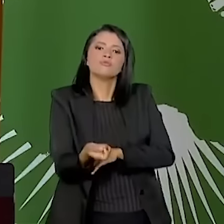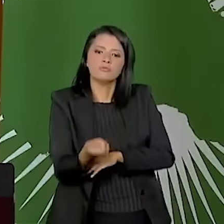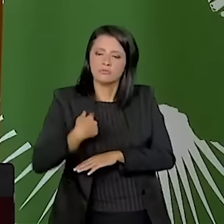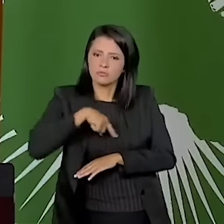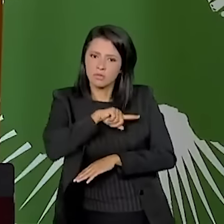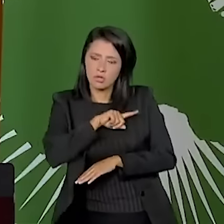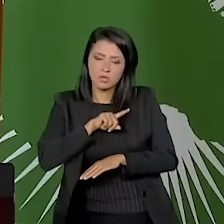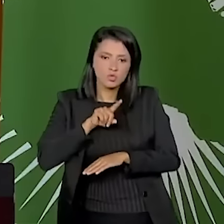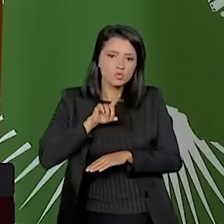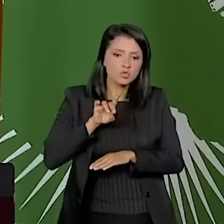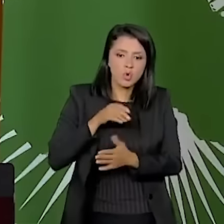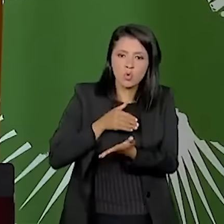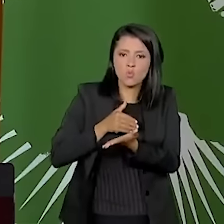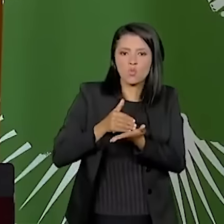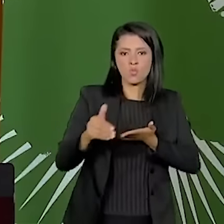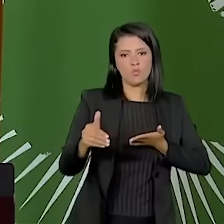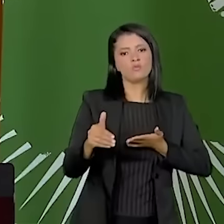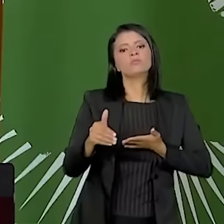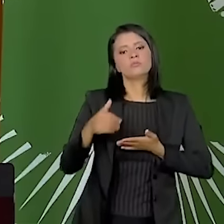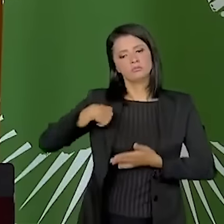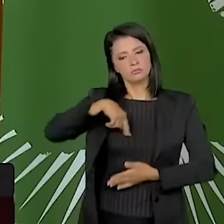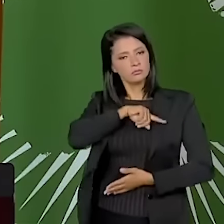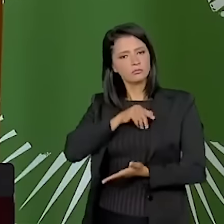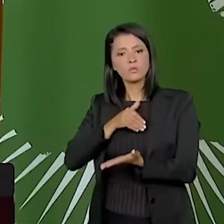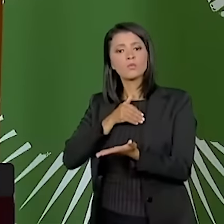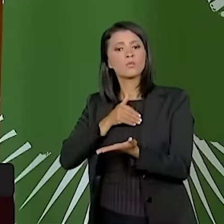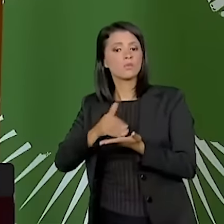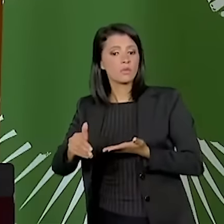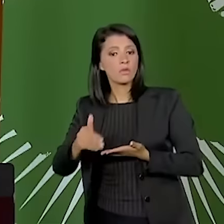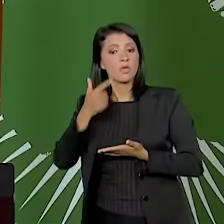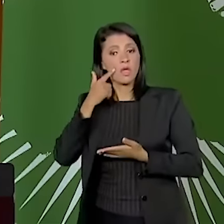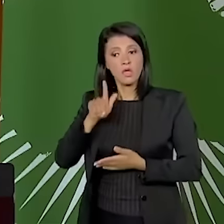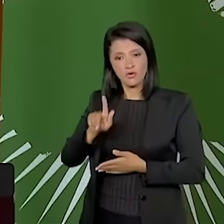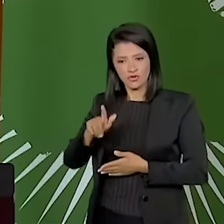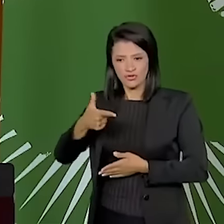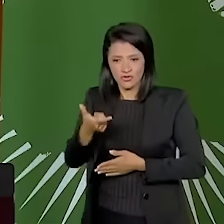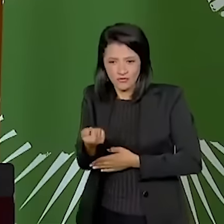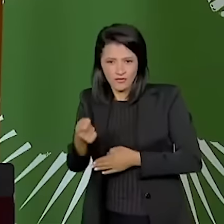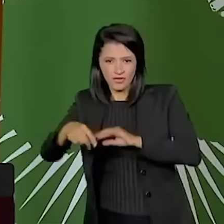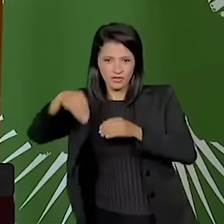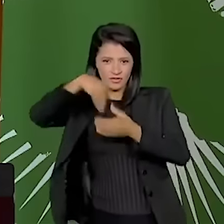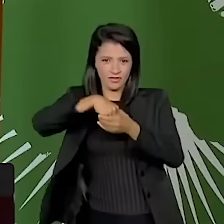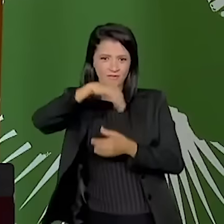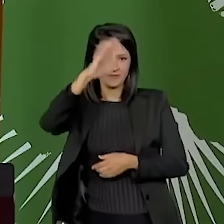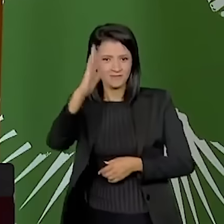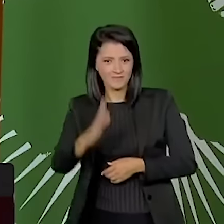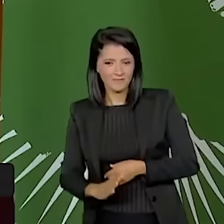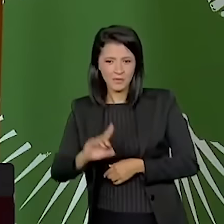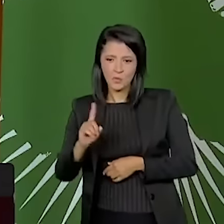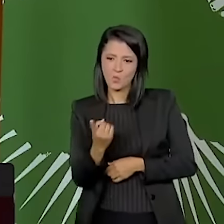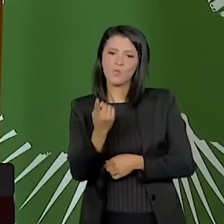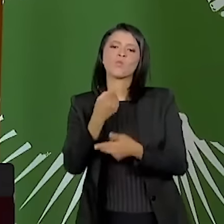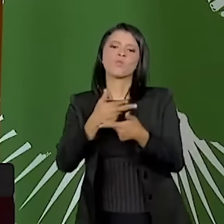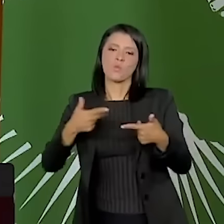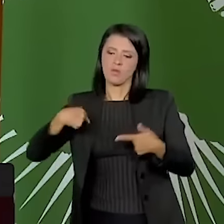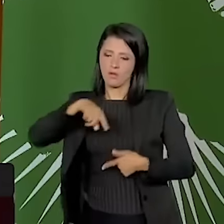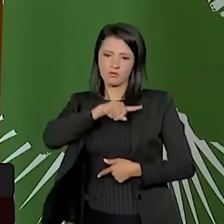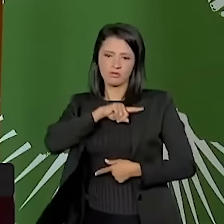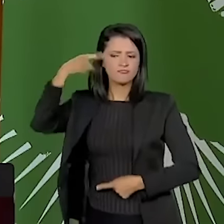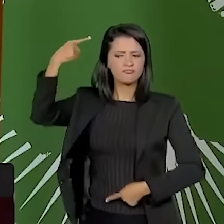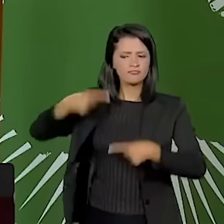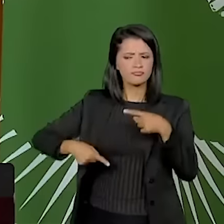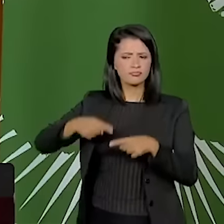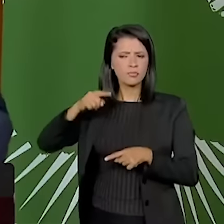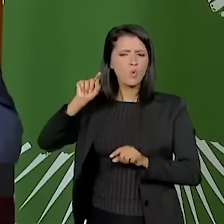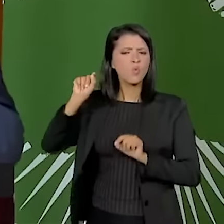apenas começando. Estamos apenas começando, e no G20 no Brasil, uma das coisas que nós queremos discutir são